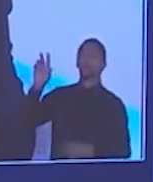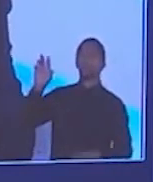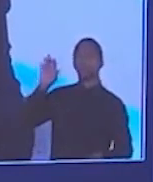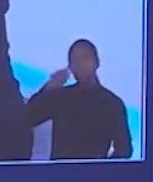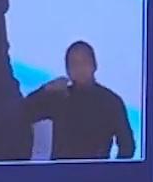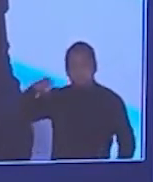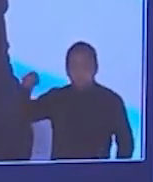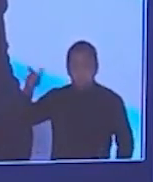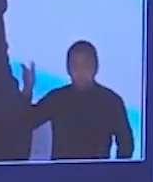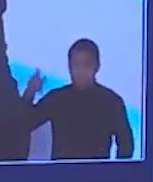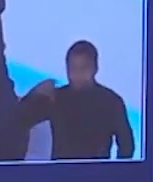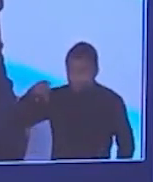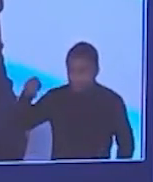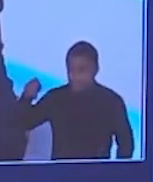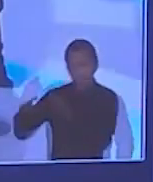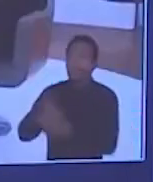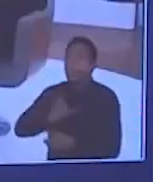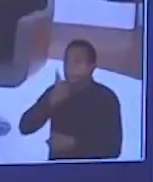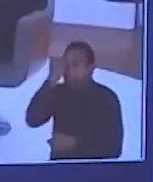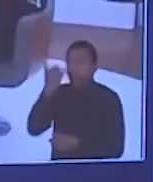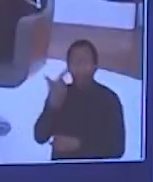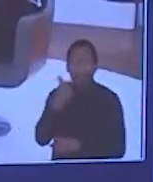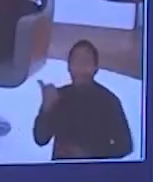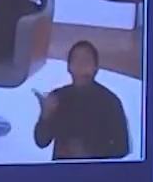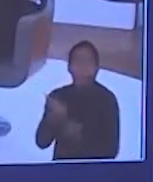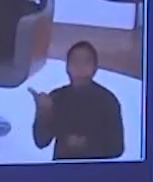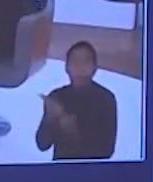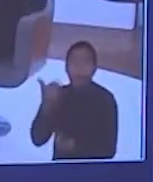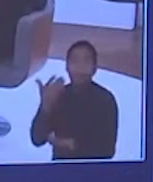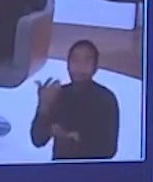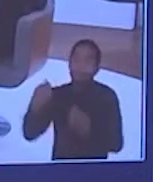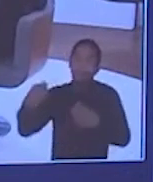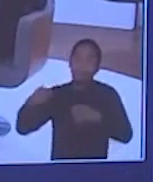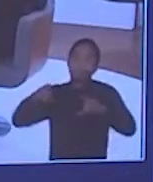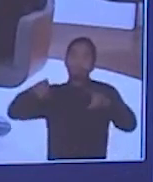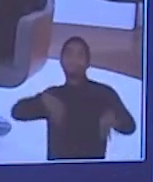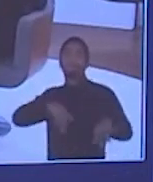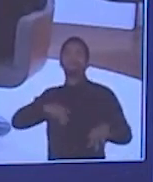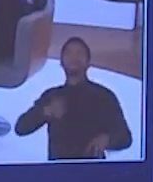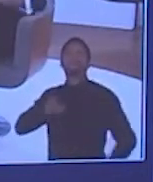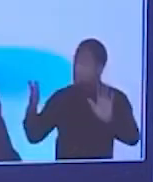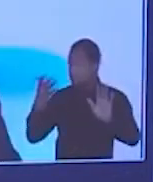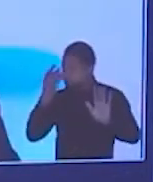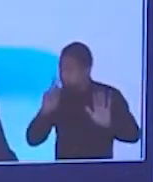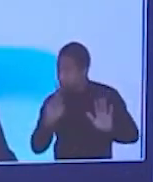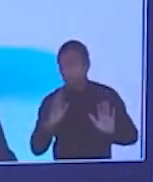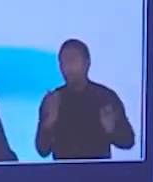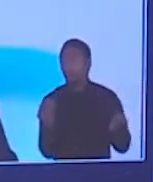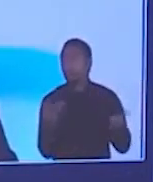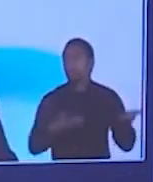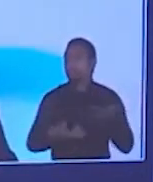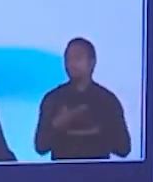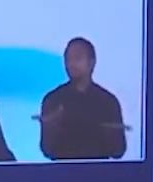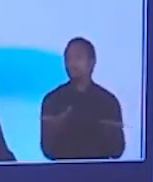olha que desprovido de lógica, que é o argumento do Lira. Ele diz o seguinte: não, eu sou um defensor